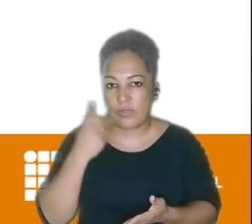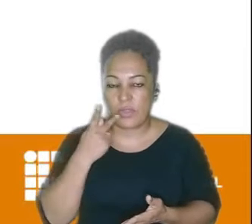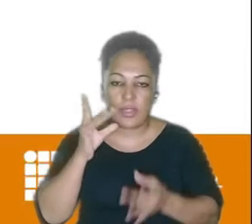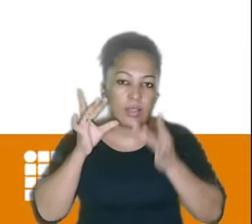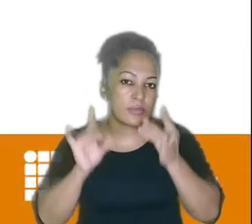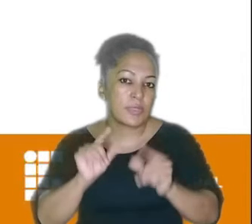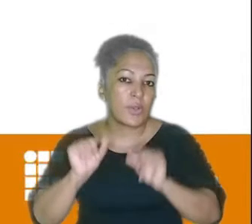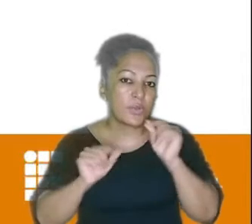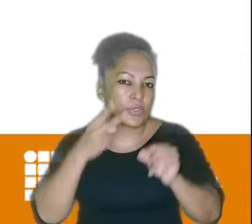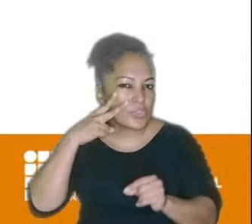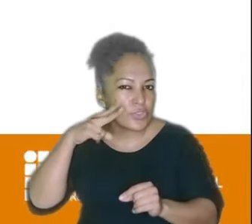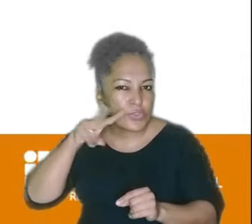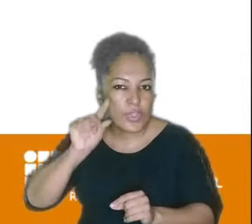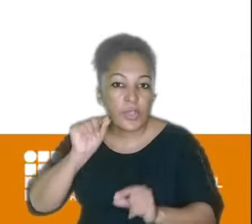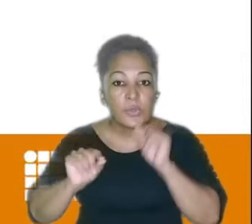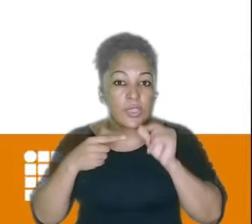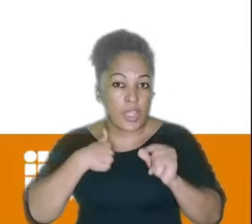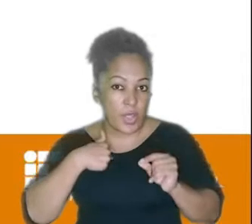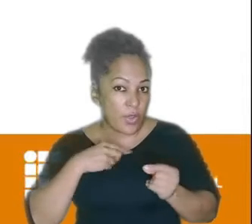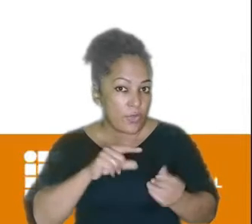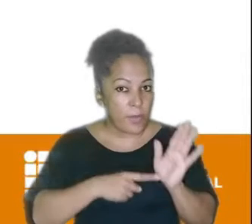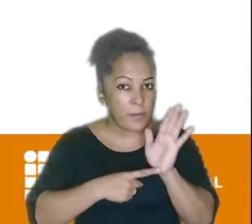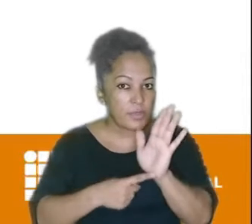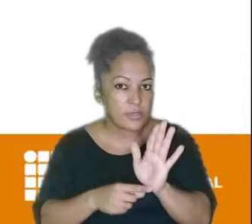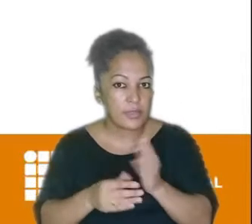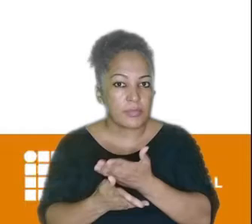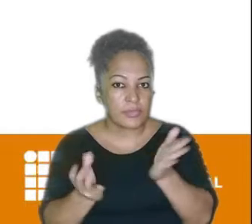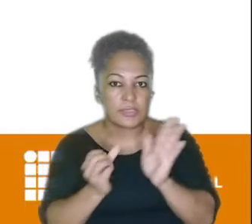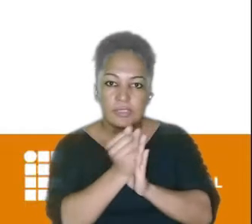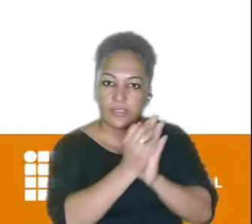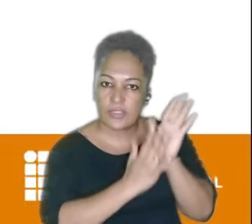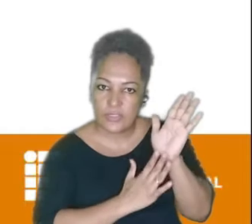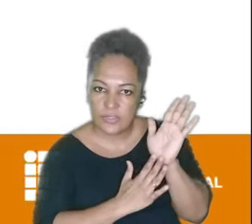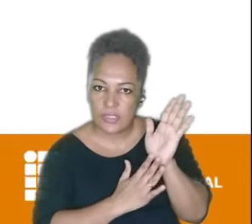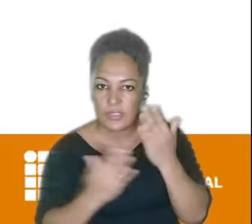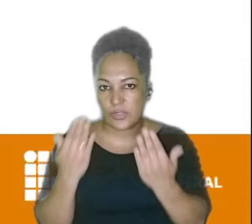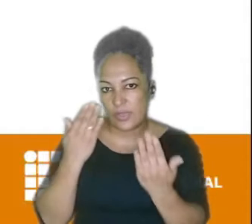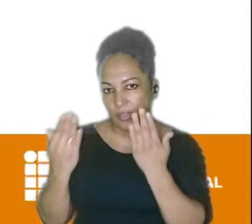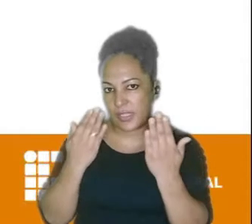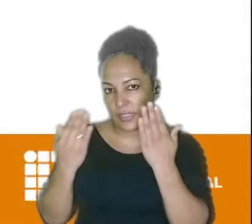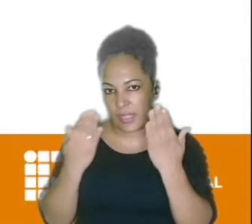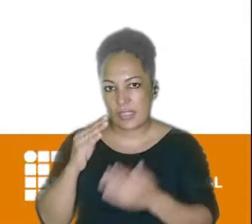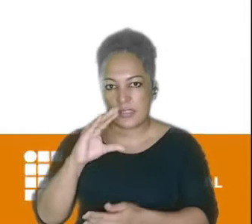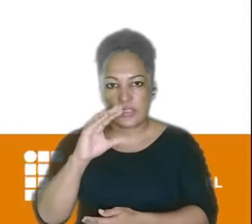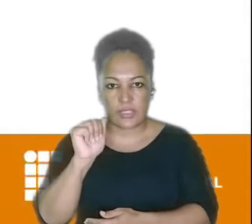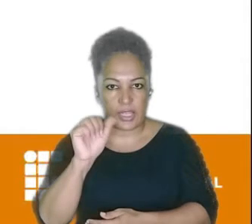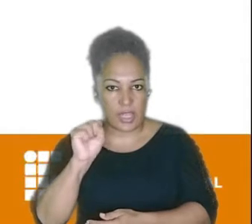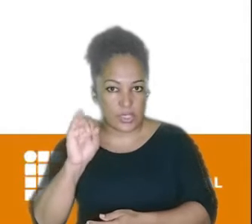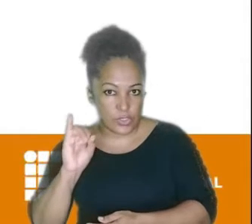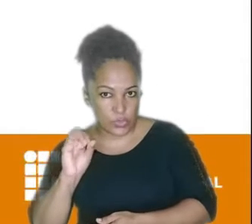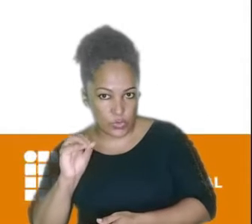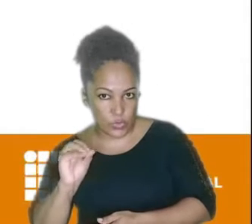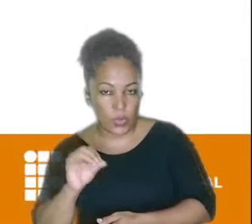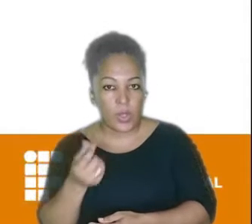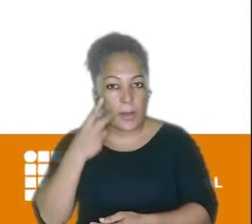que normalmente a gente vê, né, e o que eu vou trazer para vocês nos exercícios, que são as análises de caso. A análise de